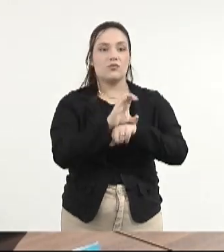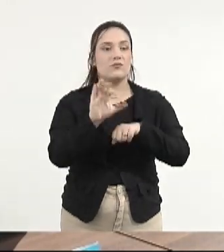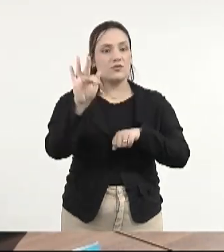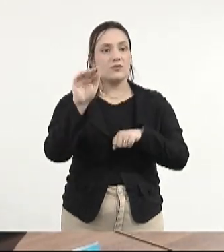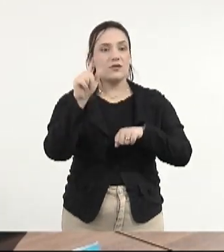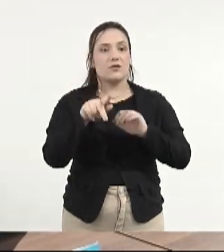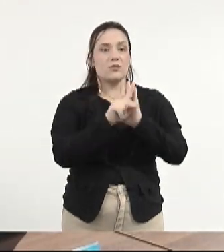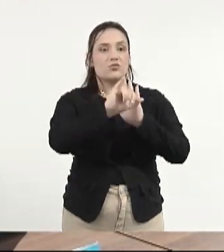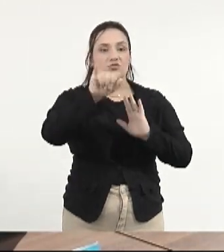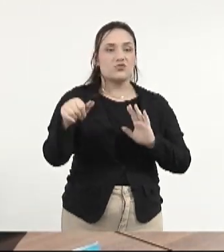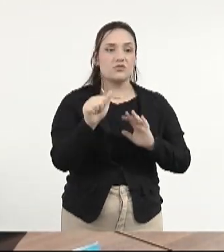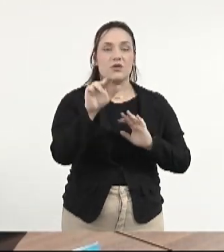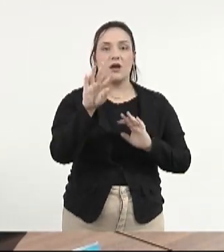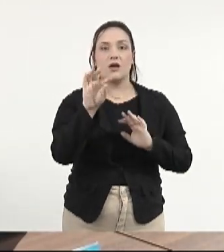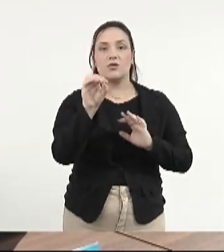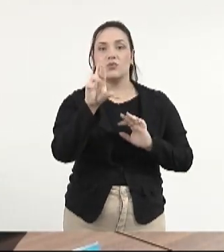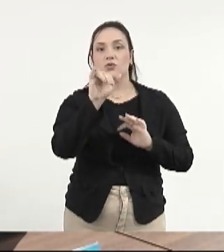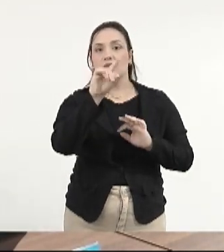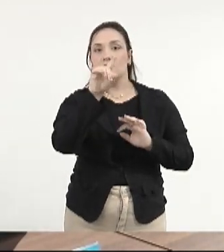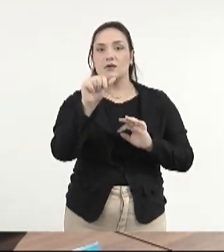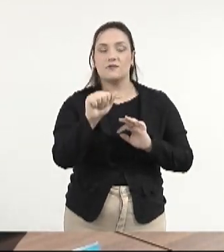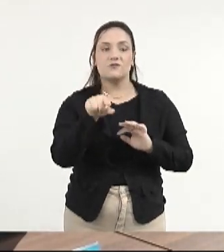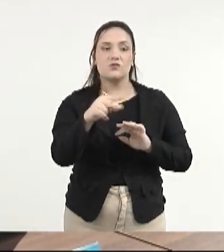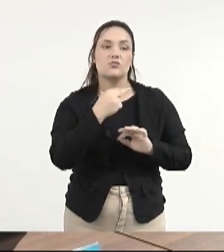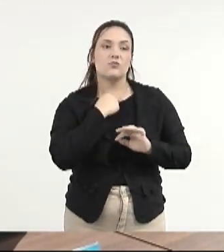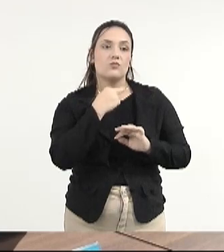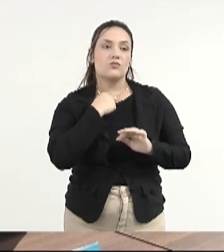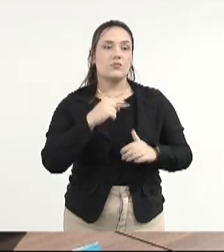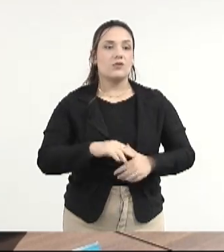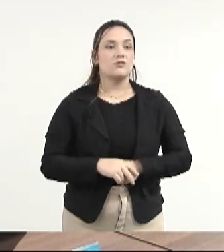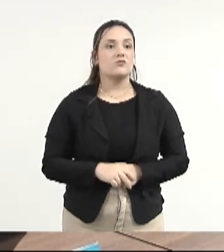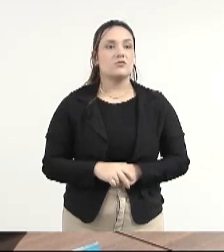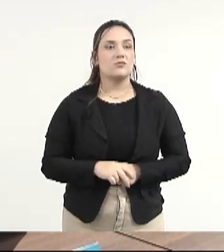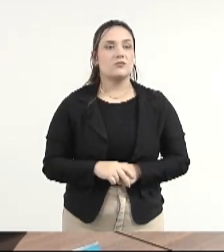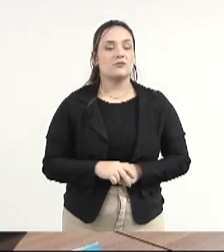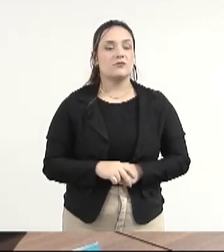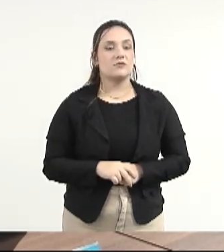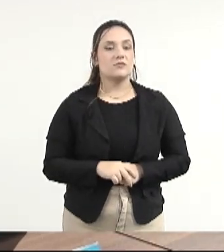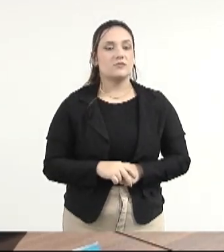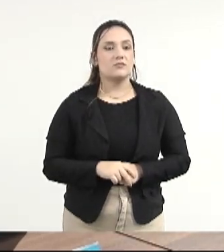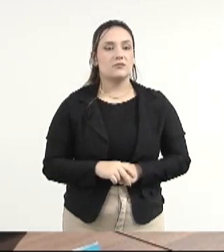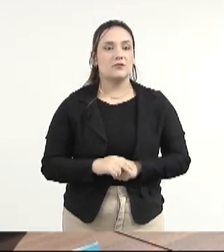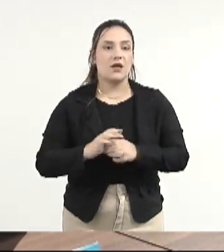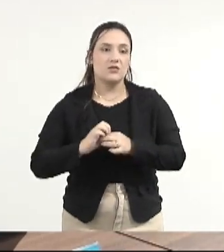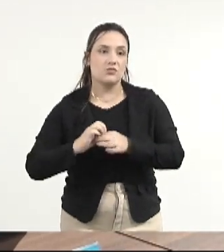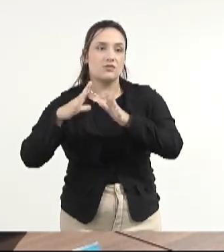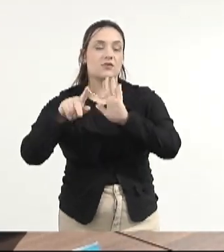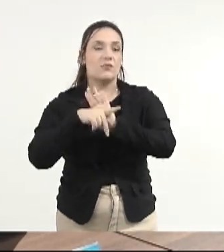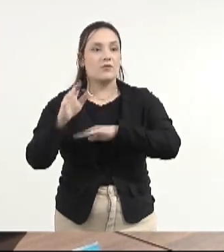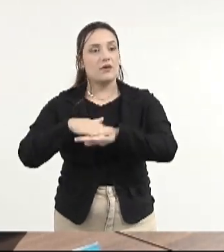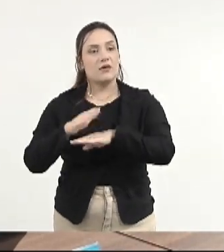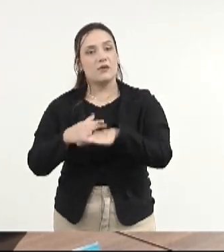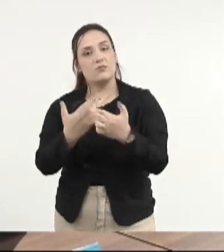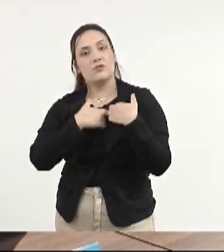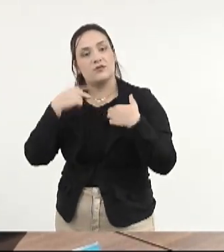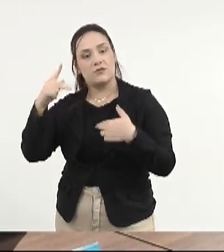projetos autorizativos. Você não pode autorizar um ente a estar autorizado aquilo que é de competência dele, o que torna, de